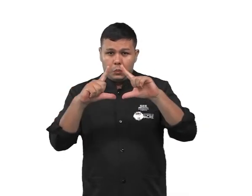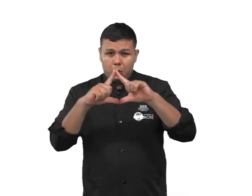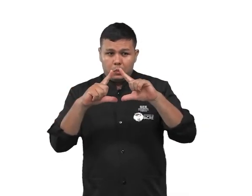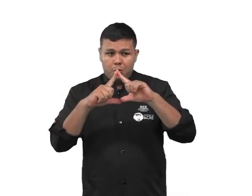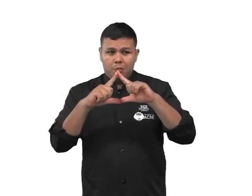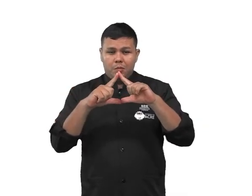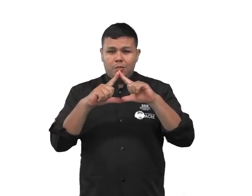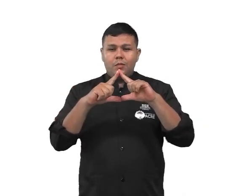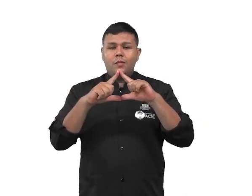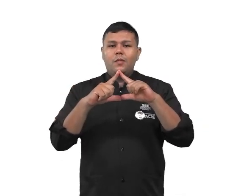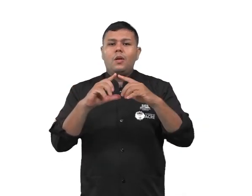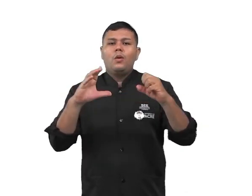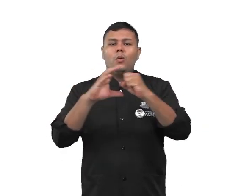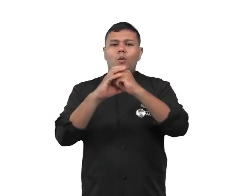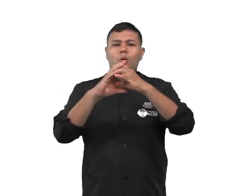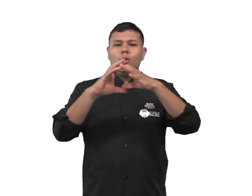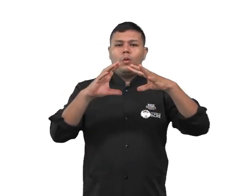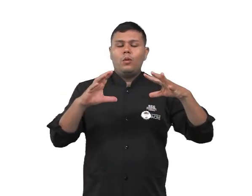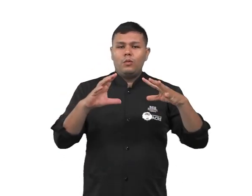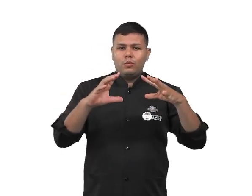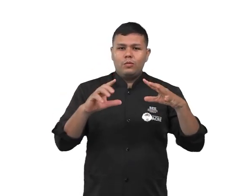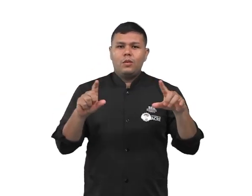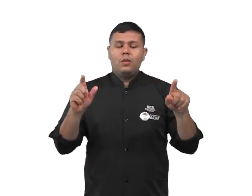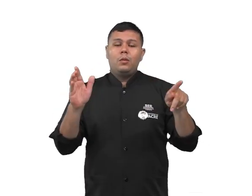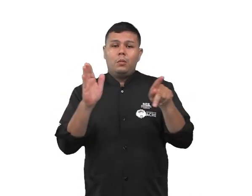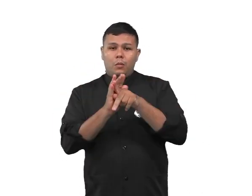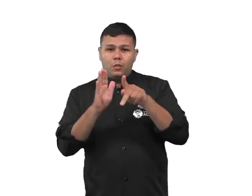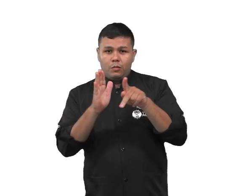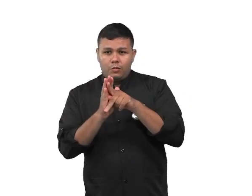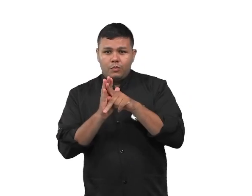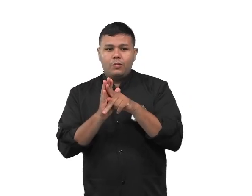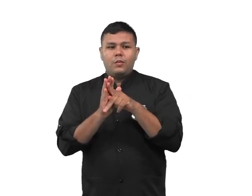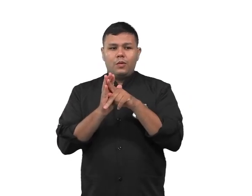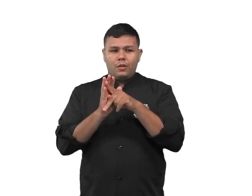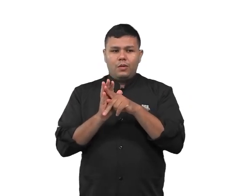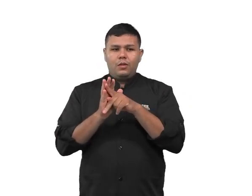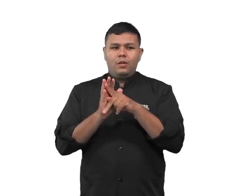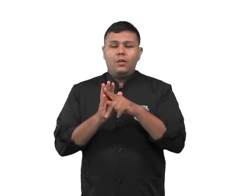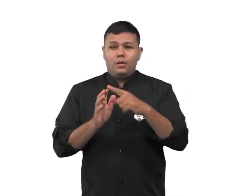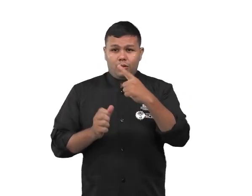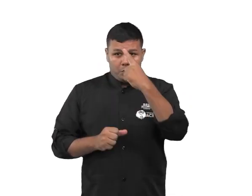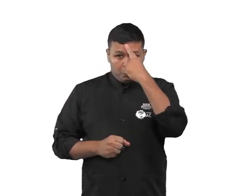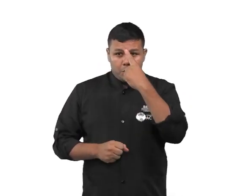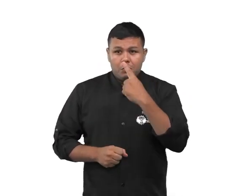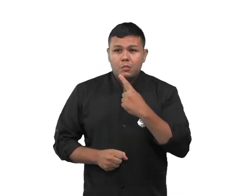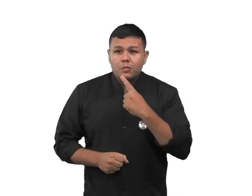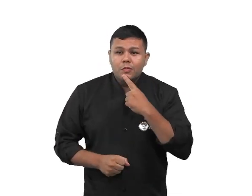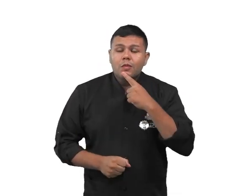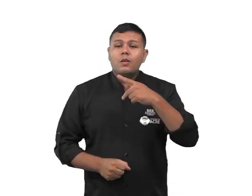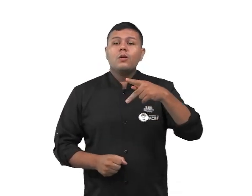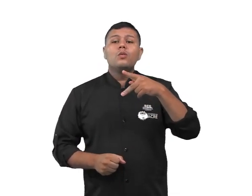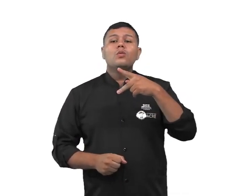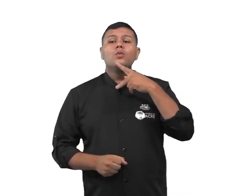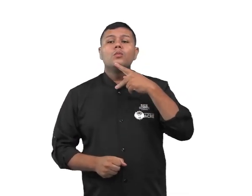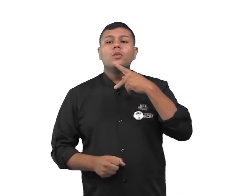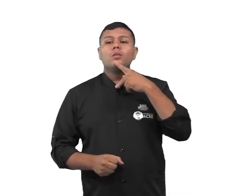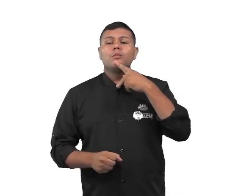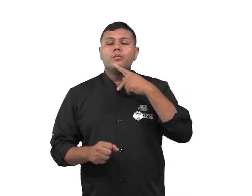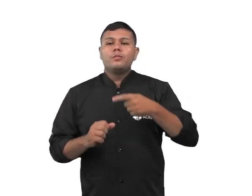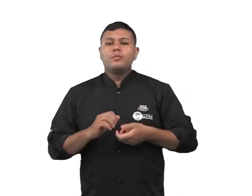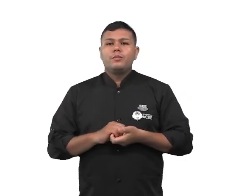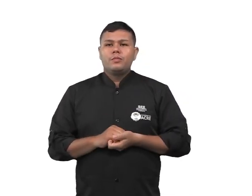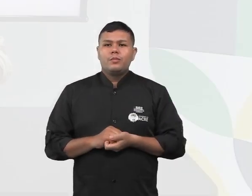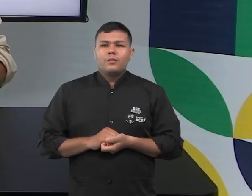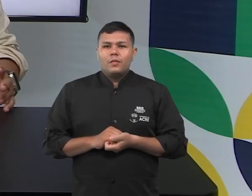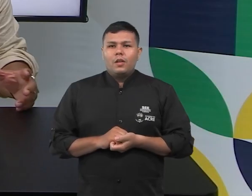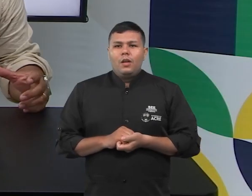uma característica dos sólidos de Platão. Todas as faces de todas as figuras são exatamente iguais, tá bom?